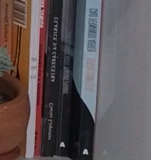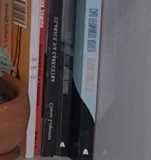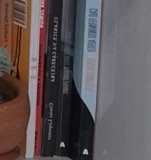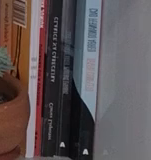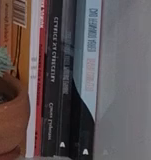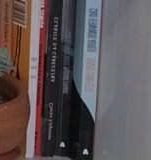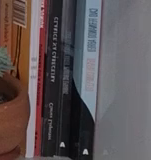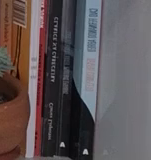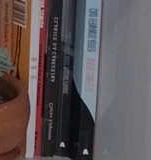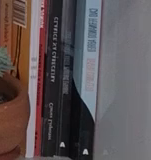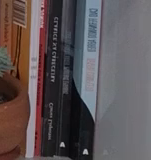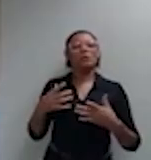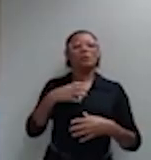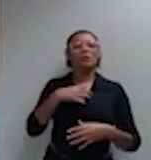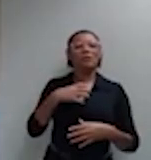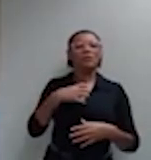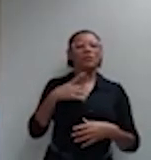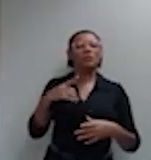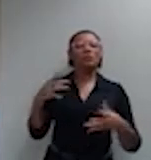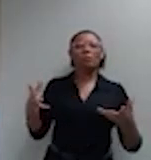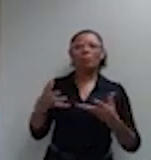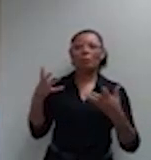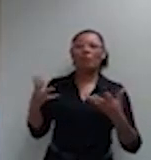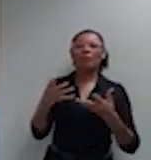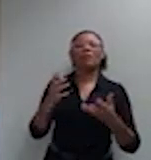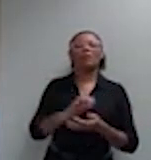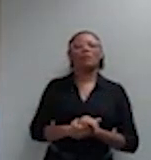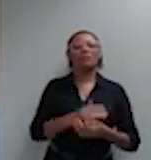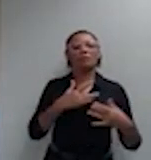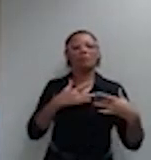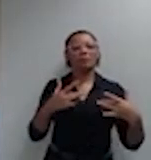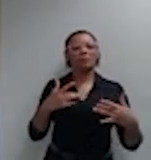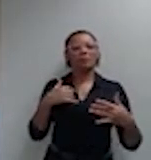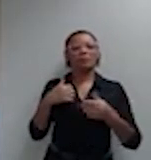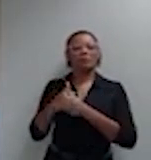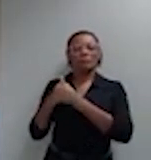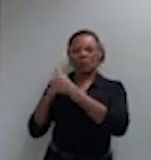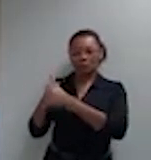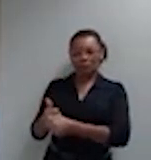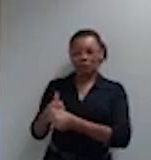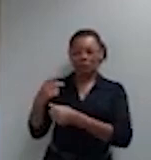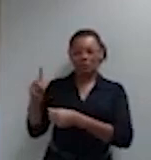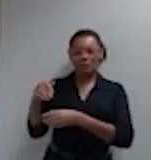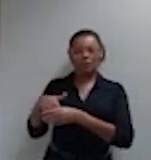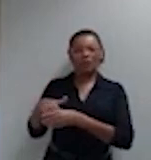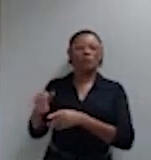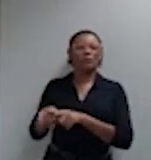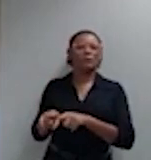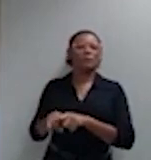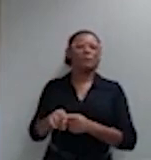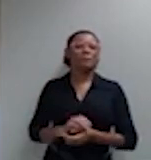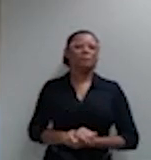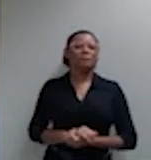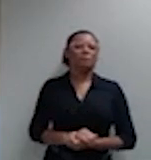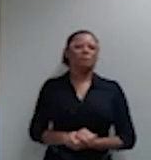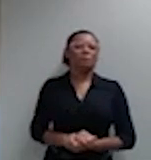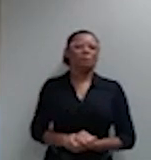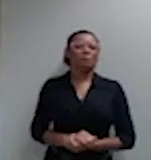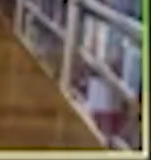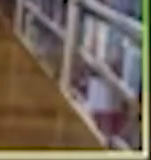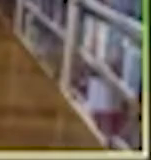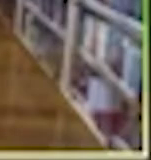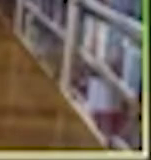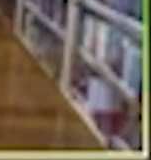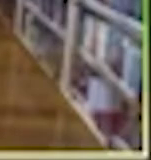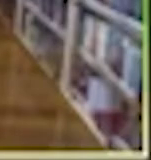para R$ 5 milhões. A quarta turma do STJ, por unanimidade, deu parcial provimento ao recurso especial da